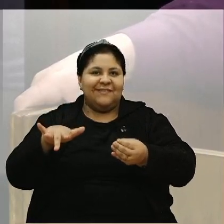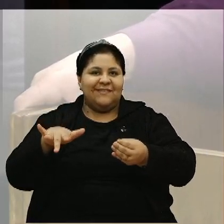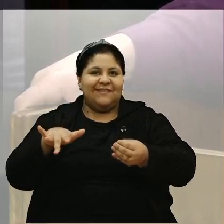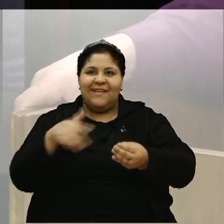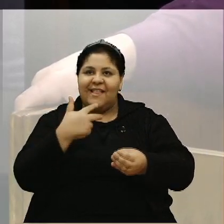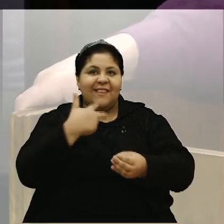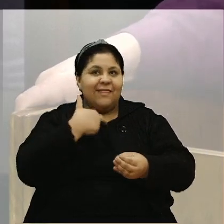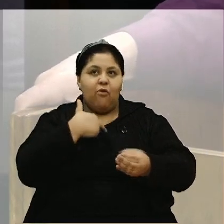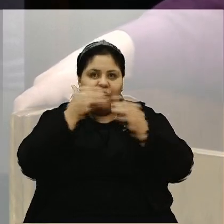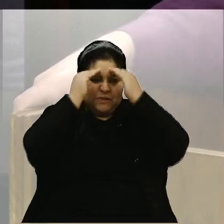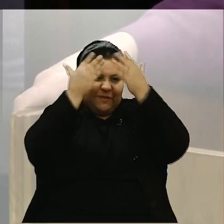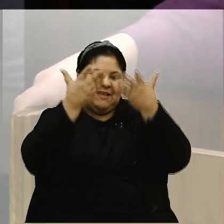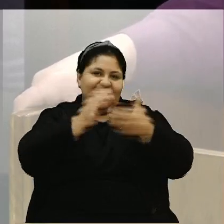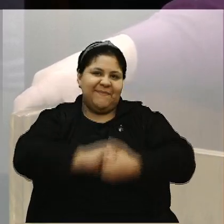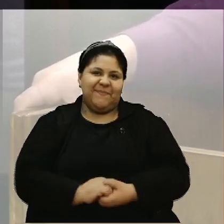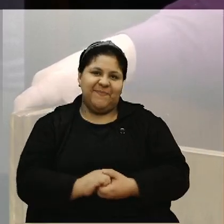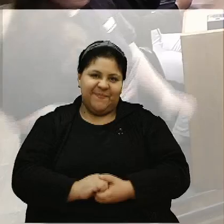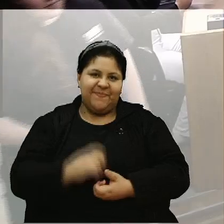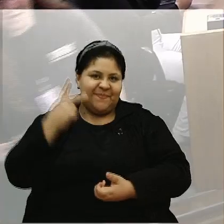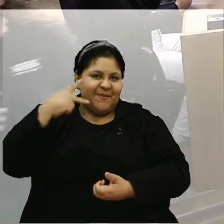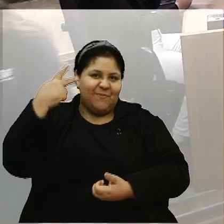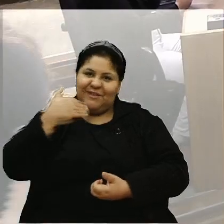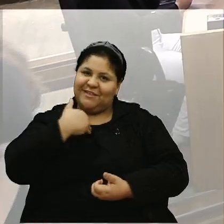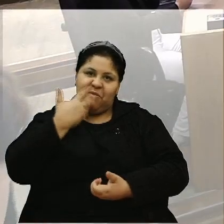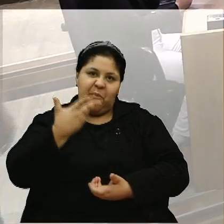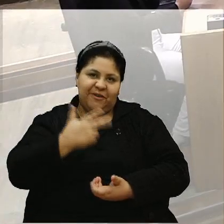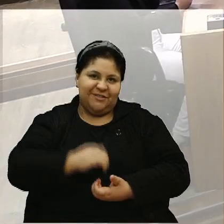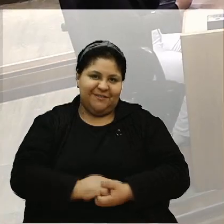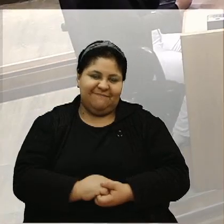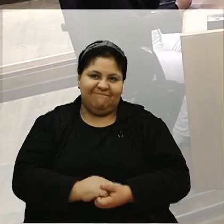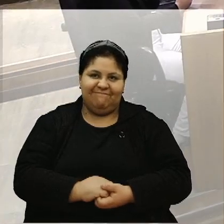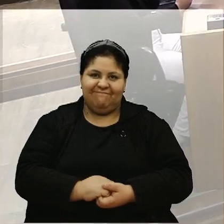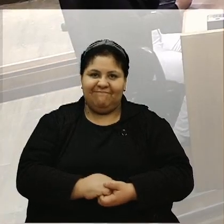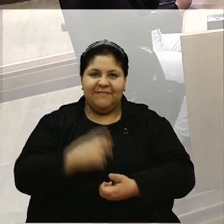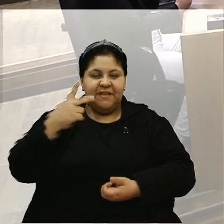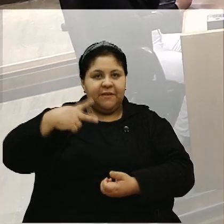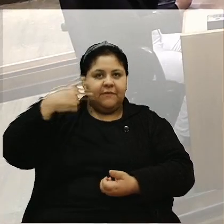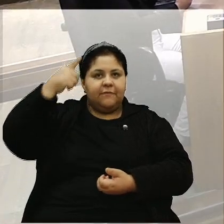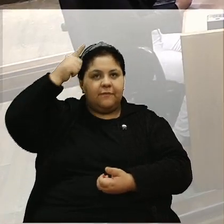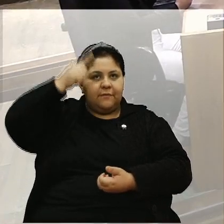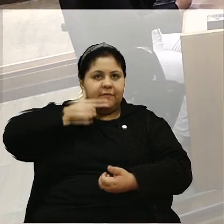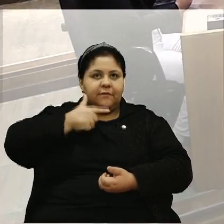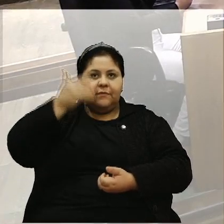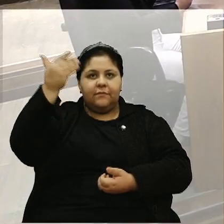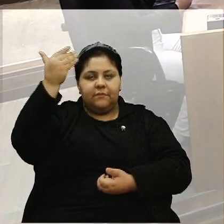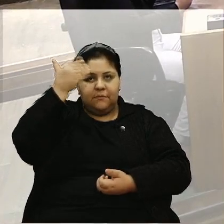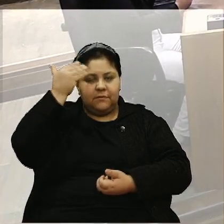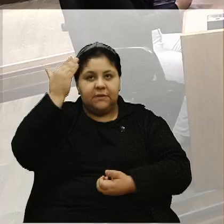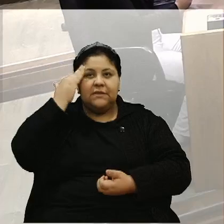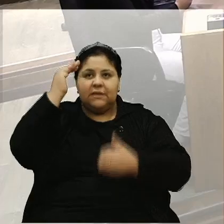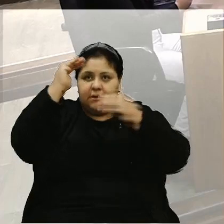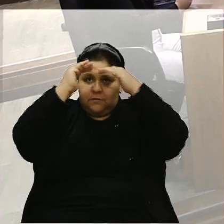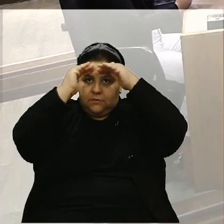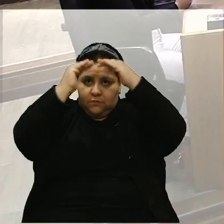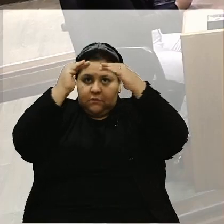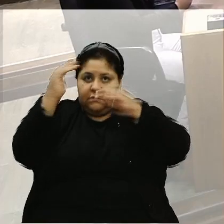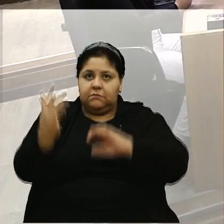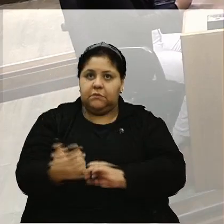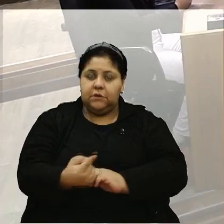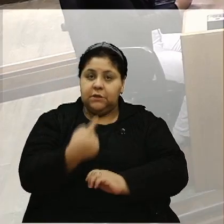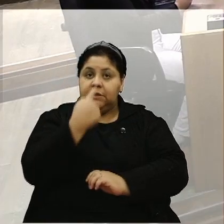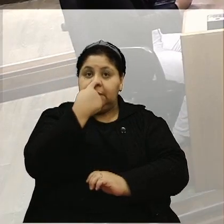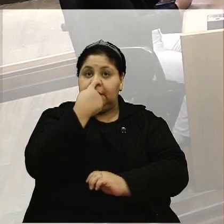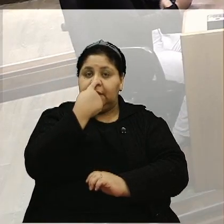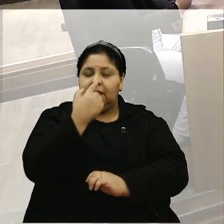não pode ser assim. Vereador Lucas. Vereador Velocino, o senhor sabe do respeito que eu tenho pelo senhor, da admiração, da